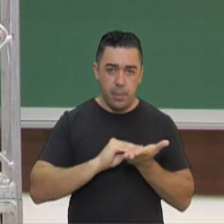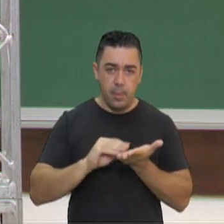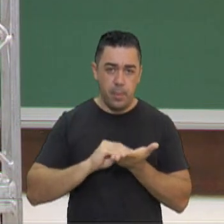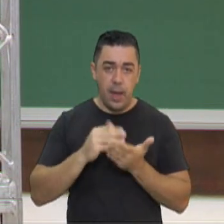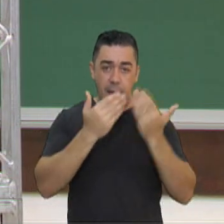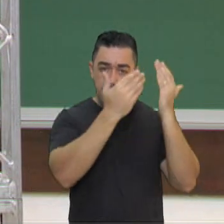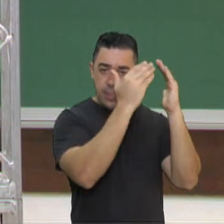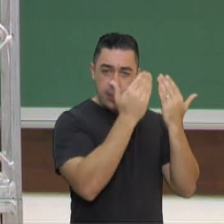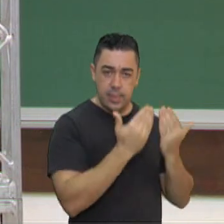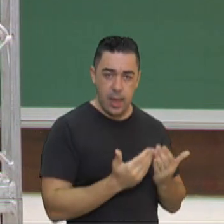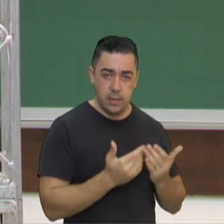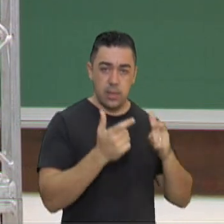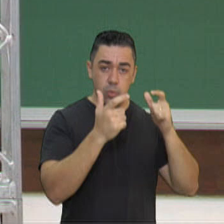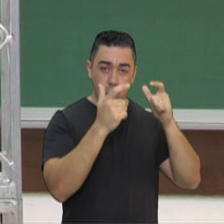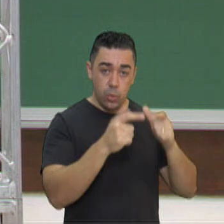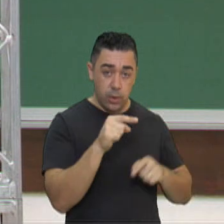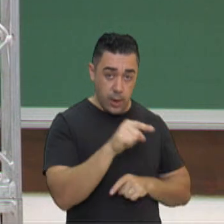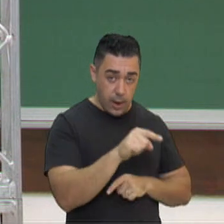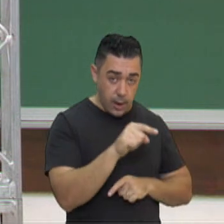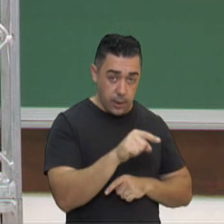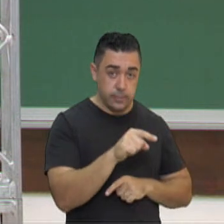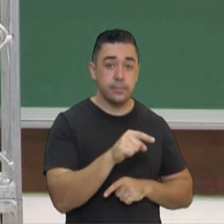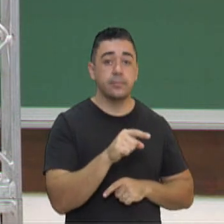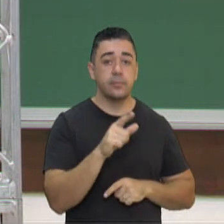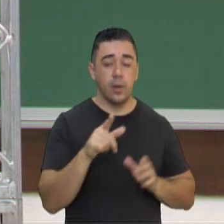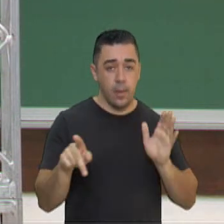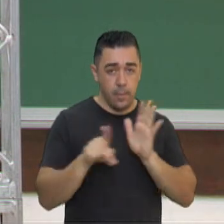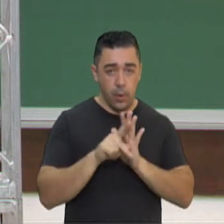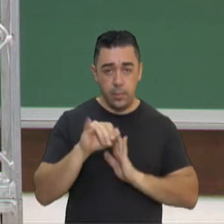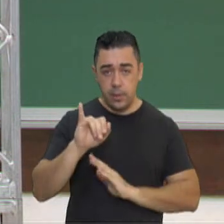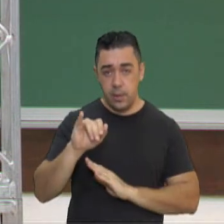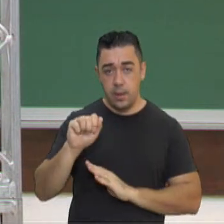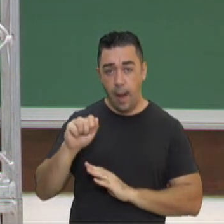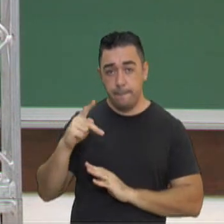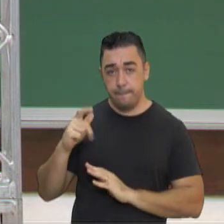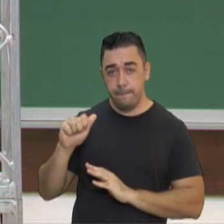nessas estações, tá? Então, do Instituto Agronômico do